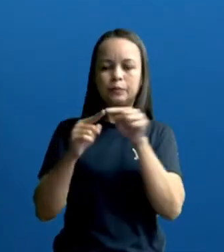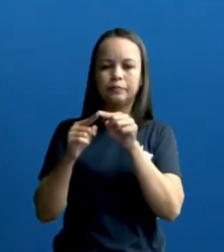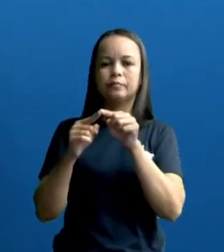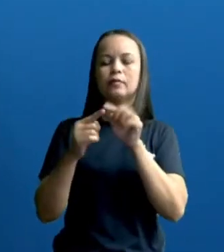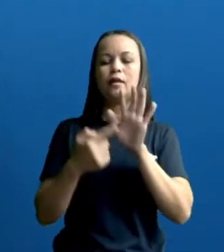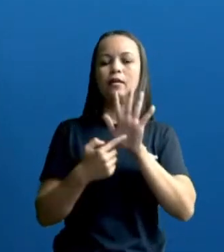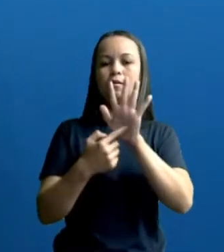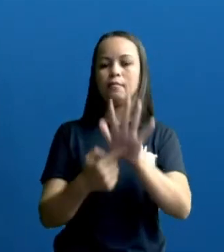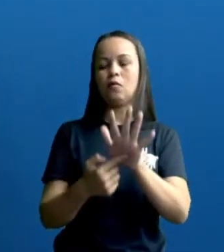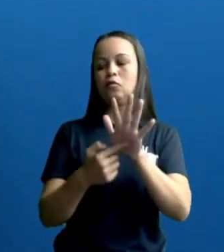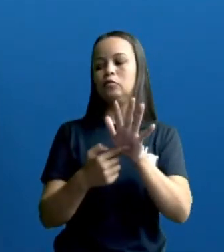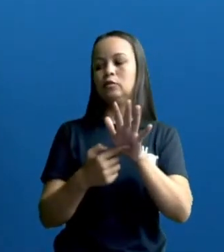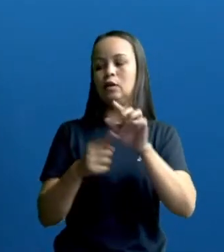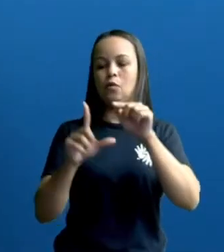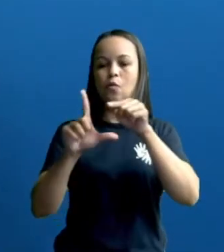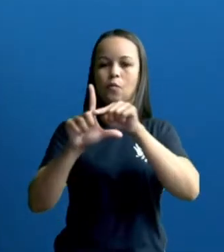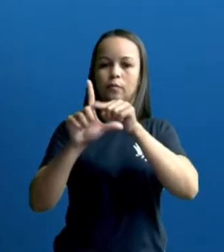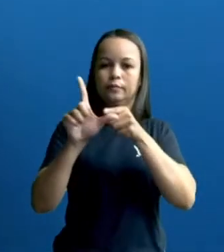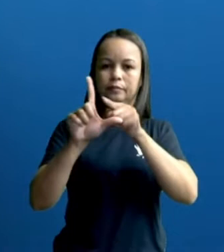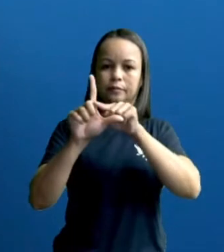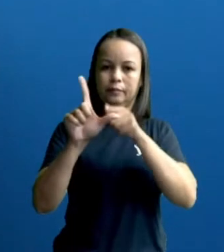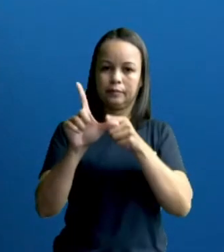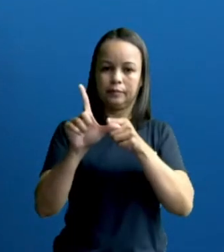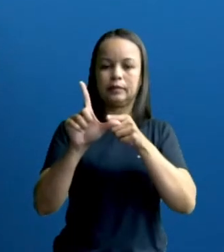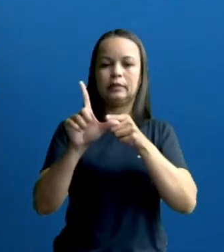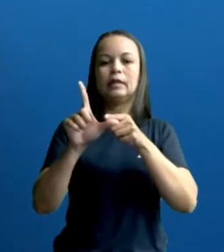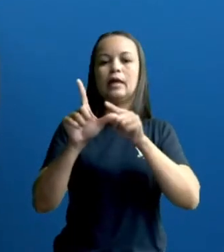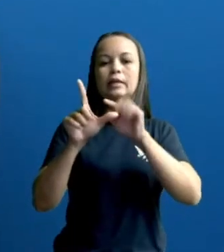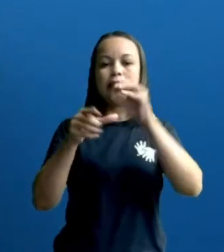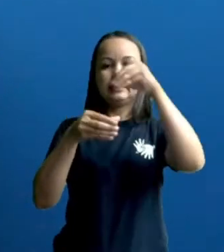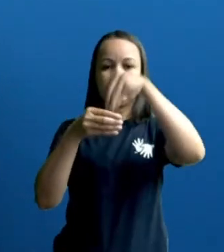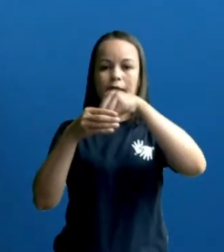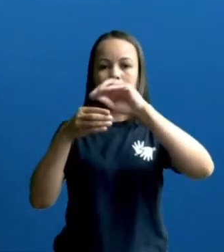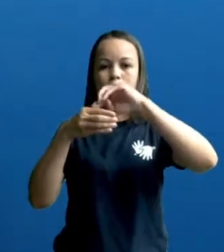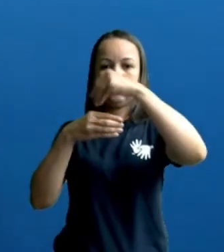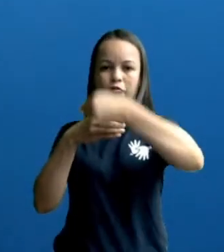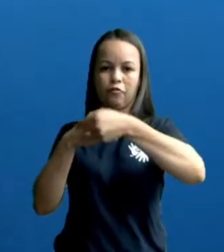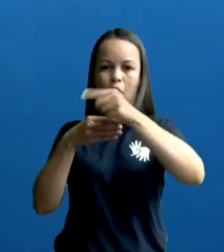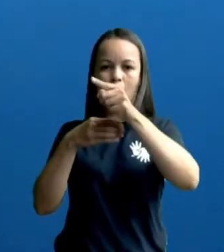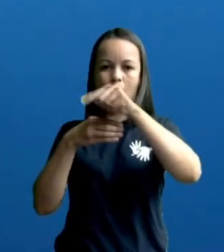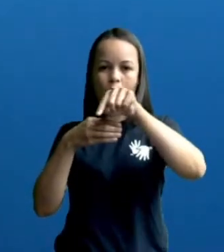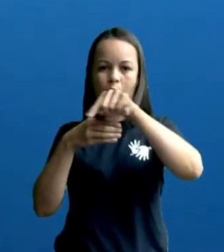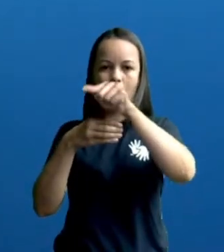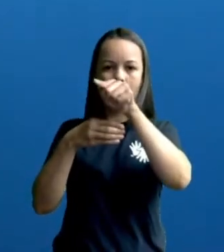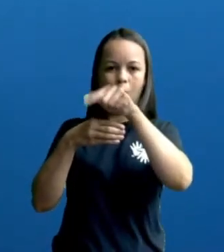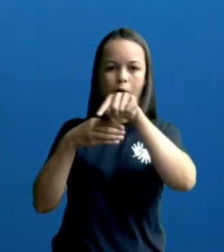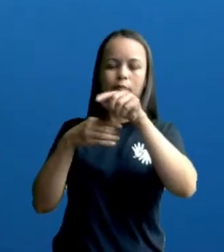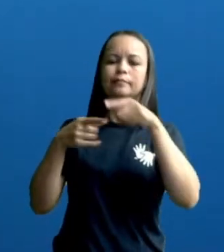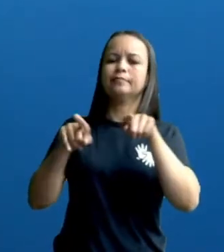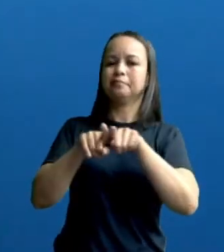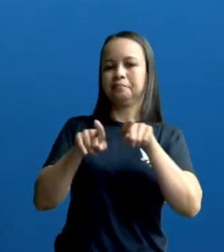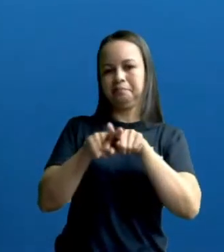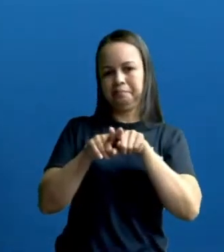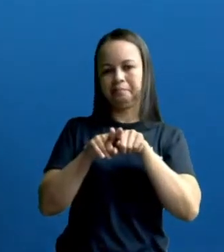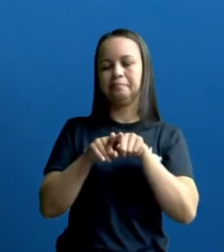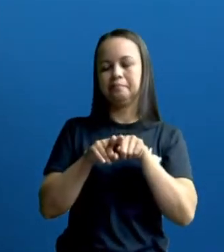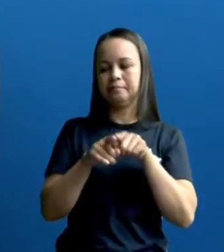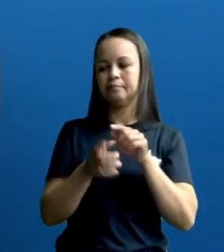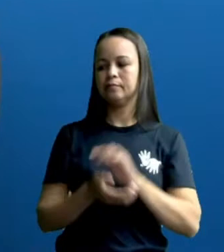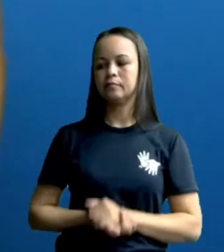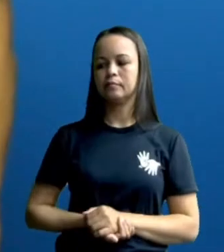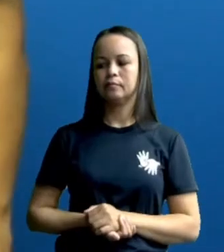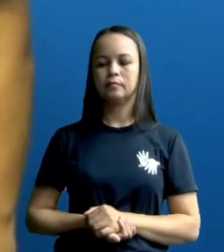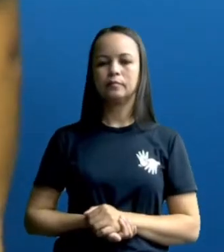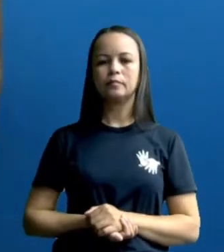ângulo interno e o ângulo externo. Tá ok? Ângulo interno, ângulo